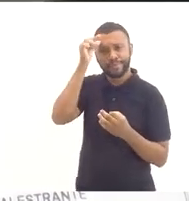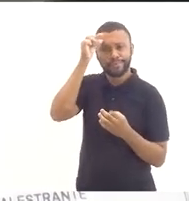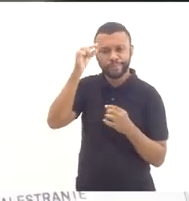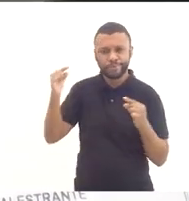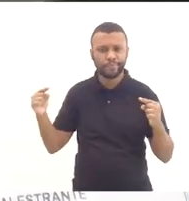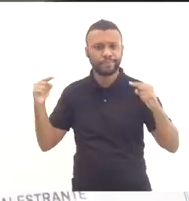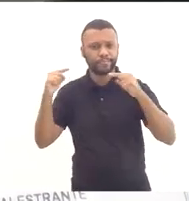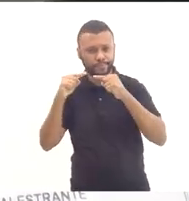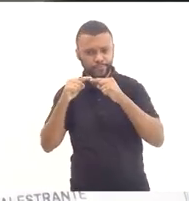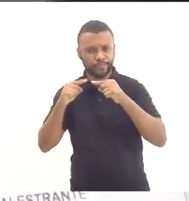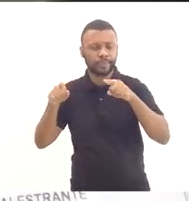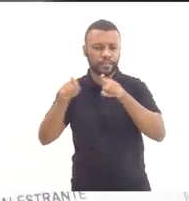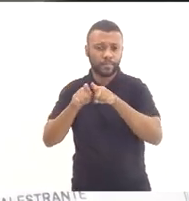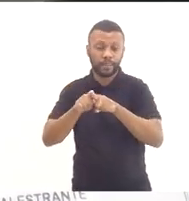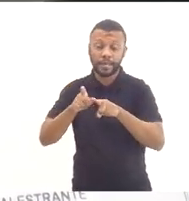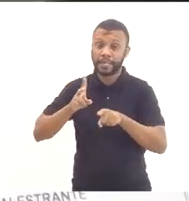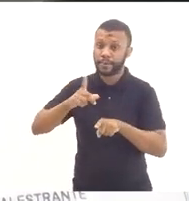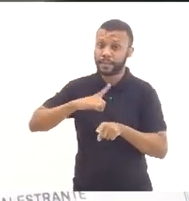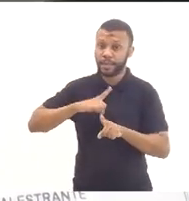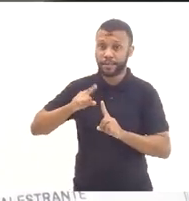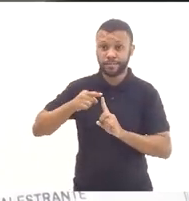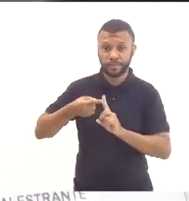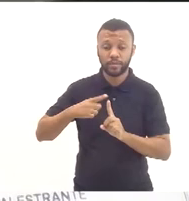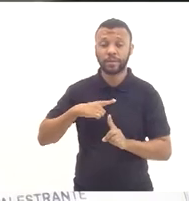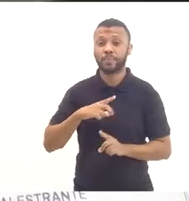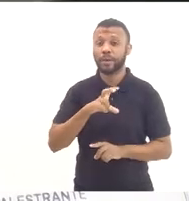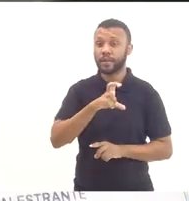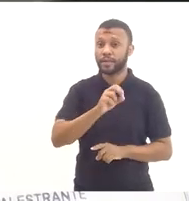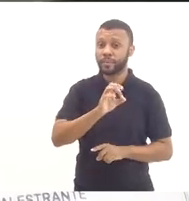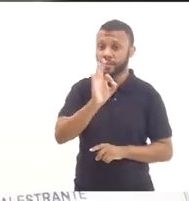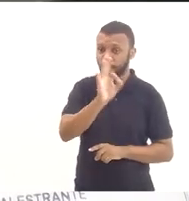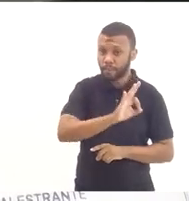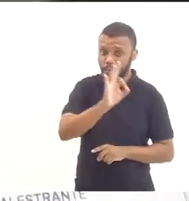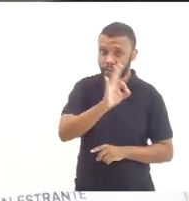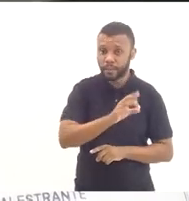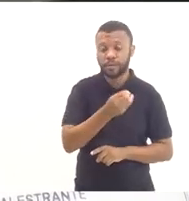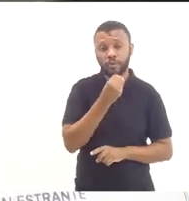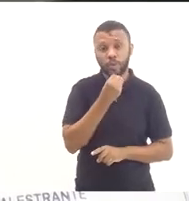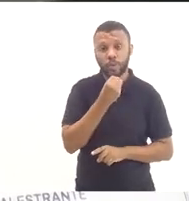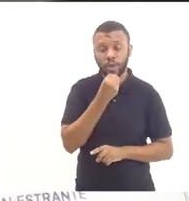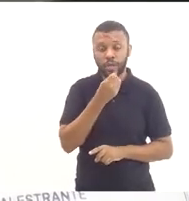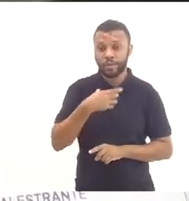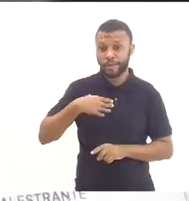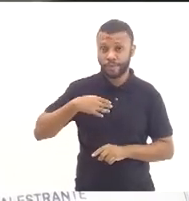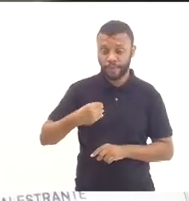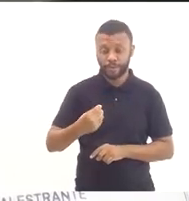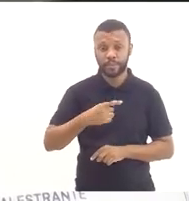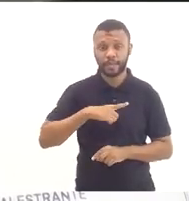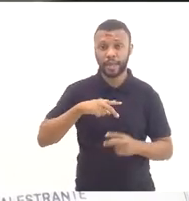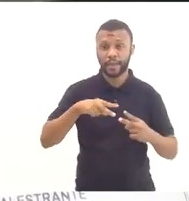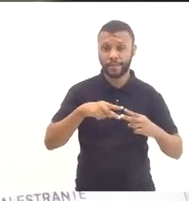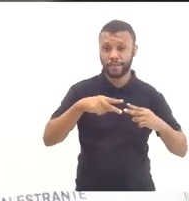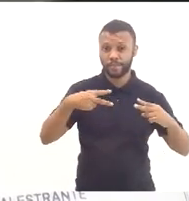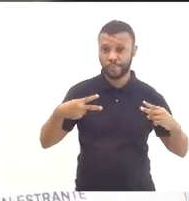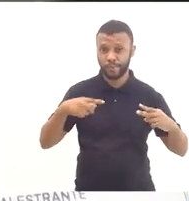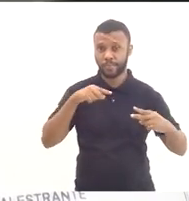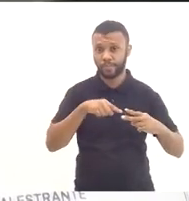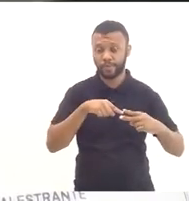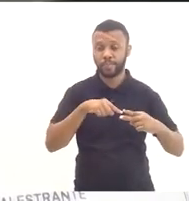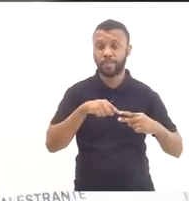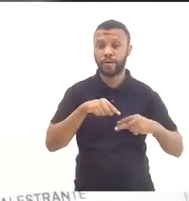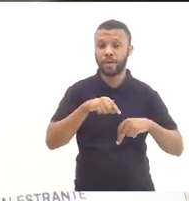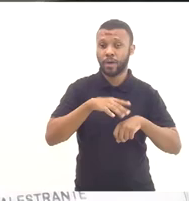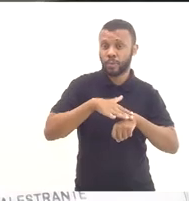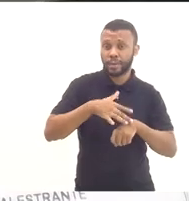também então toda vez que a gente gerar filhos nós vamos ter cinquenta porcento de chance de gerar um filho com uma grande ou é pequeno que carrega a mutação mas não tem a doença somos